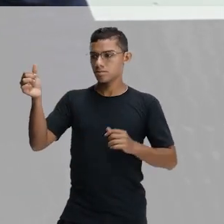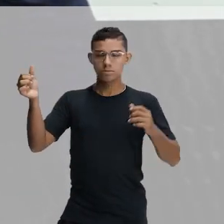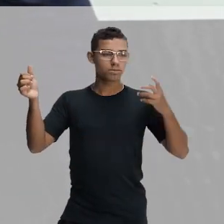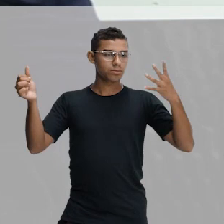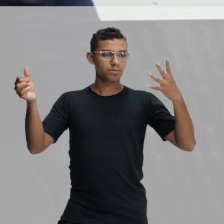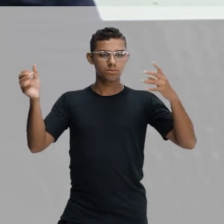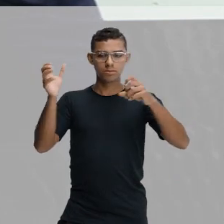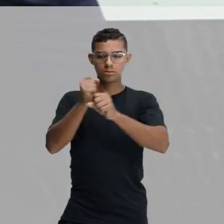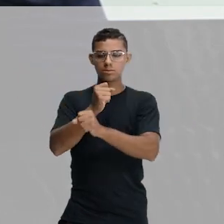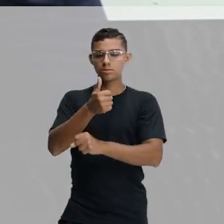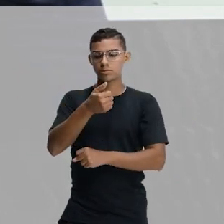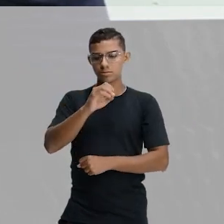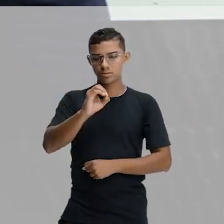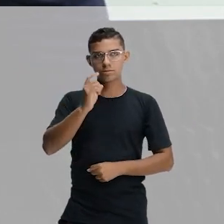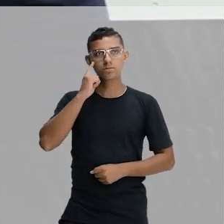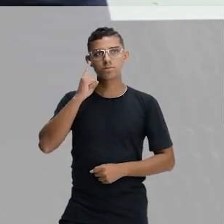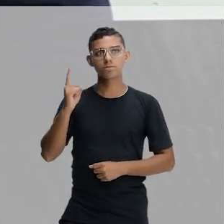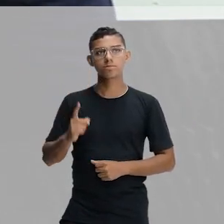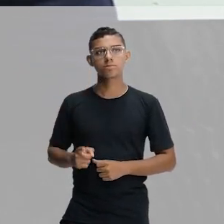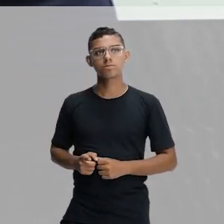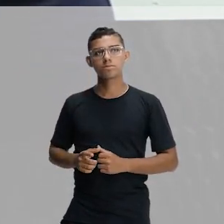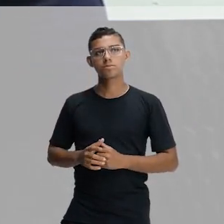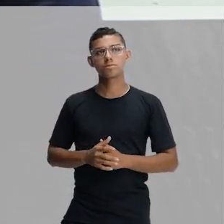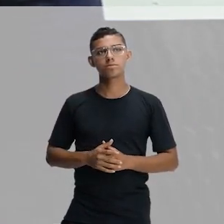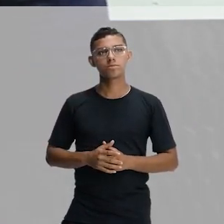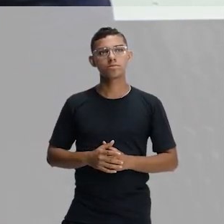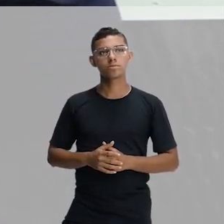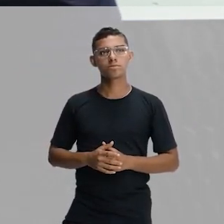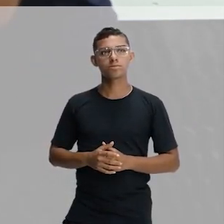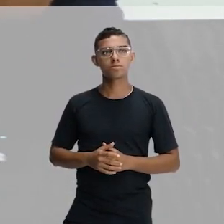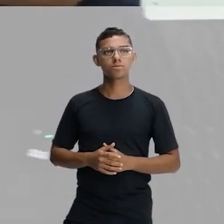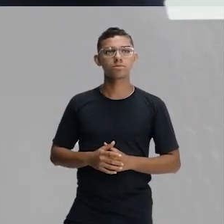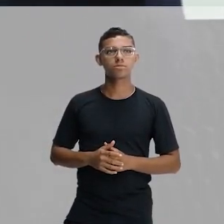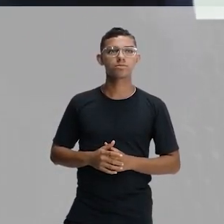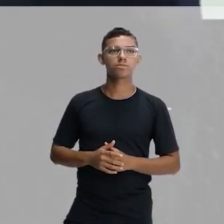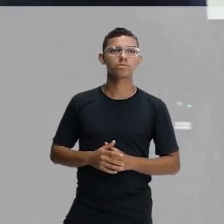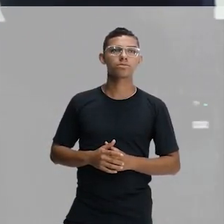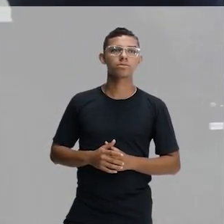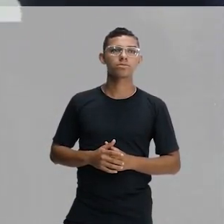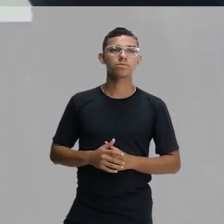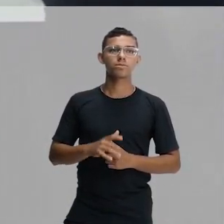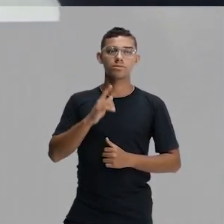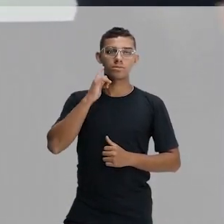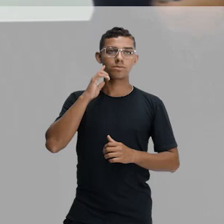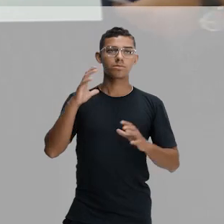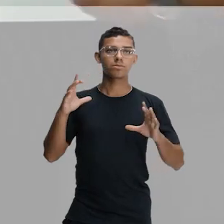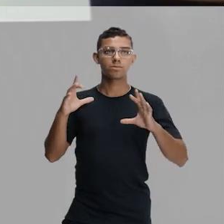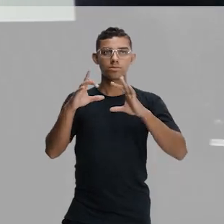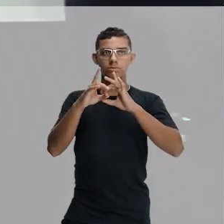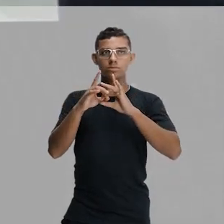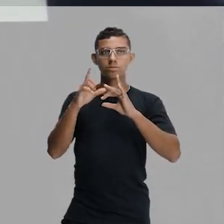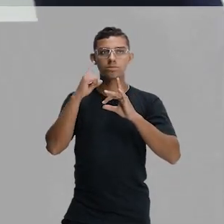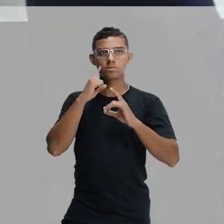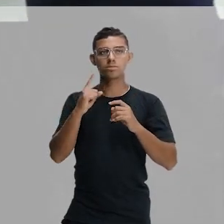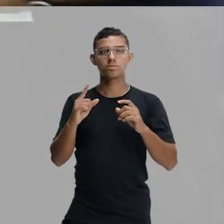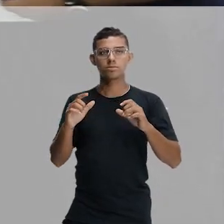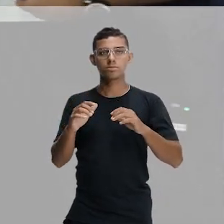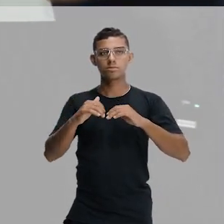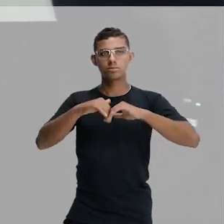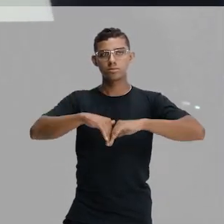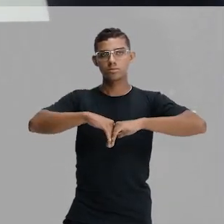3, 4, 5, 6, 7, 8, 9, 10. Pronto. Como se fosse um corpo só.